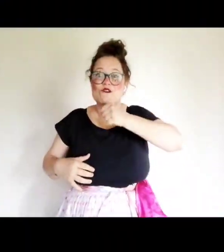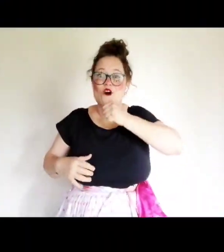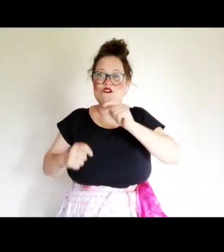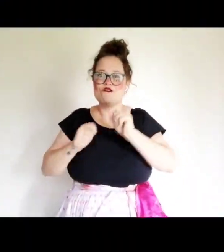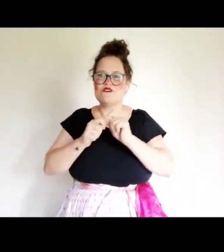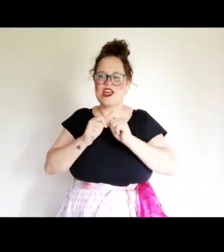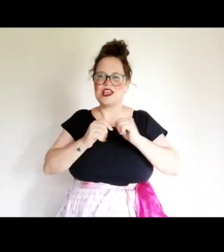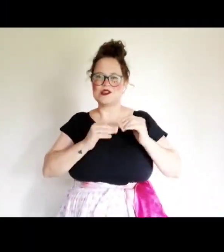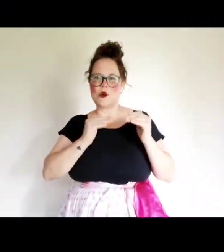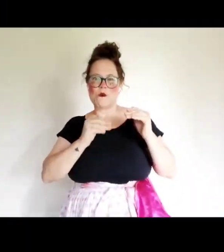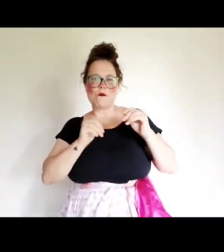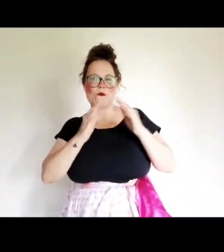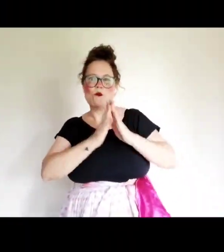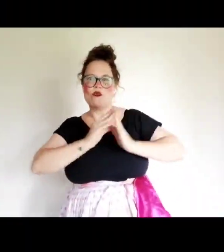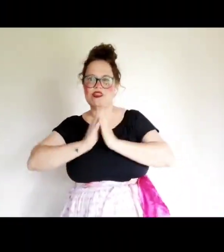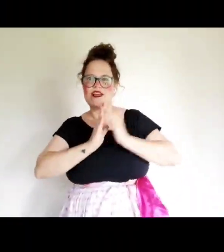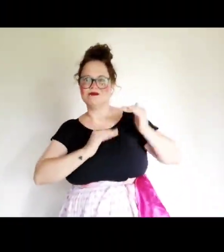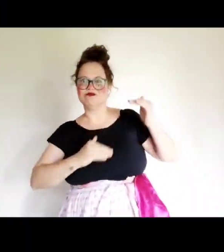ó.